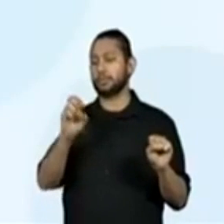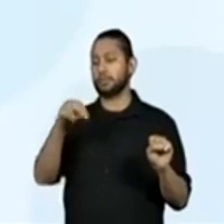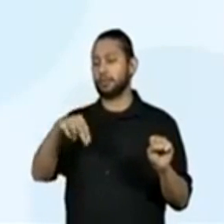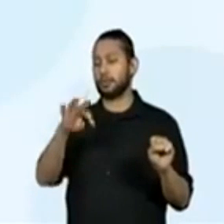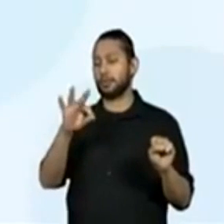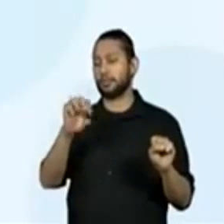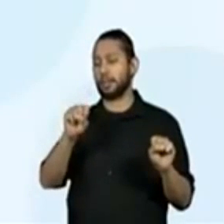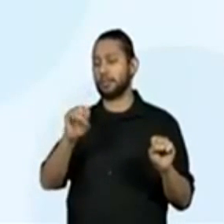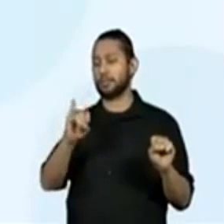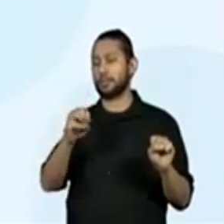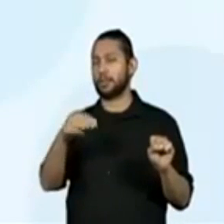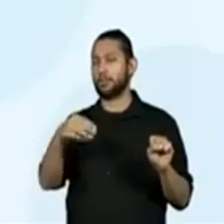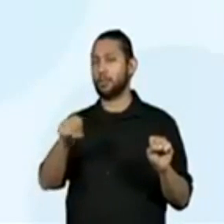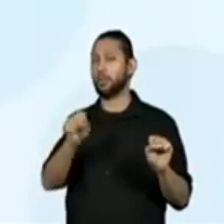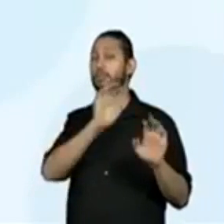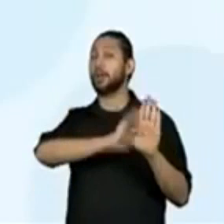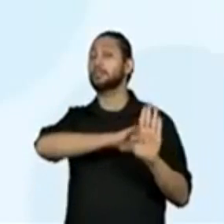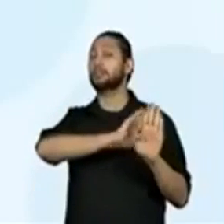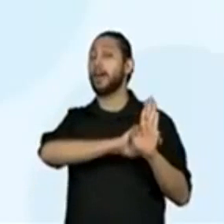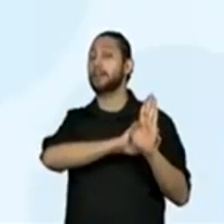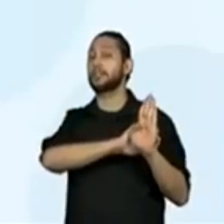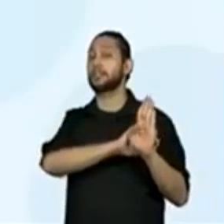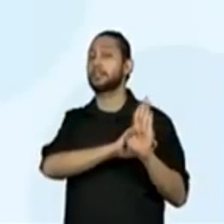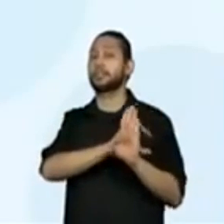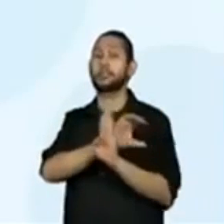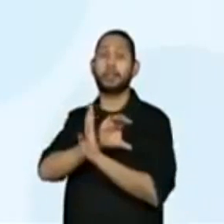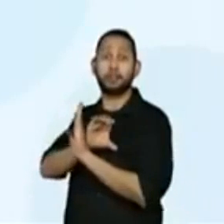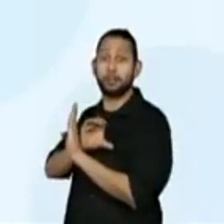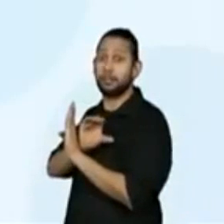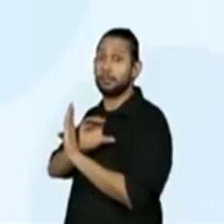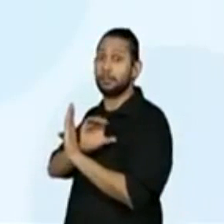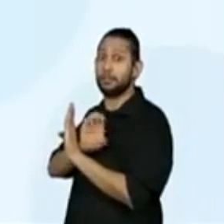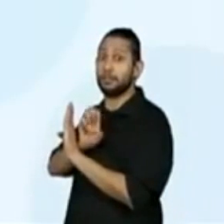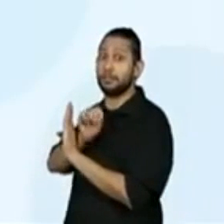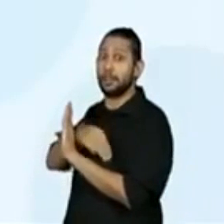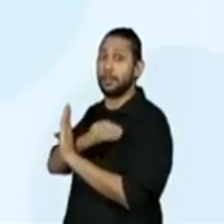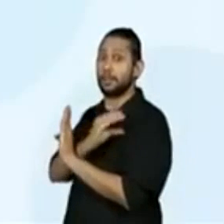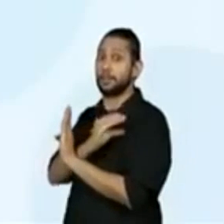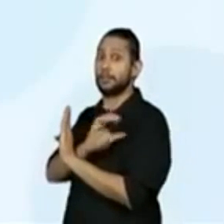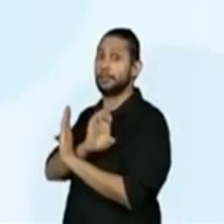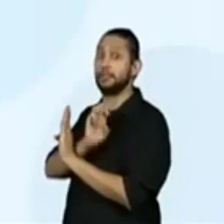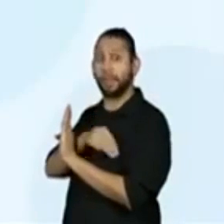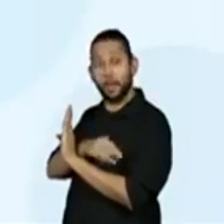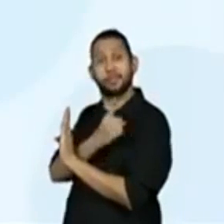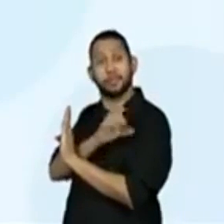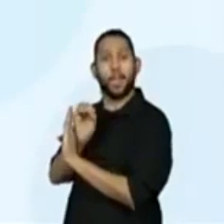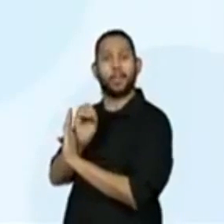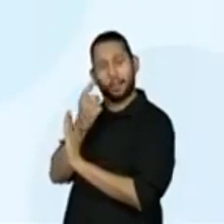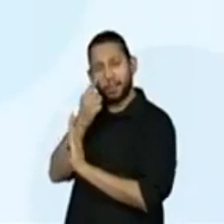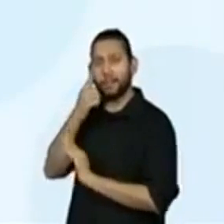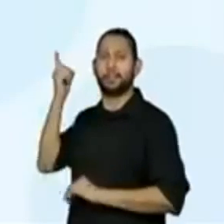Será que ninguém matou qual é a parte? Ah, proalva. 100. É isso mesmo, pro.